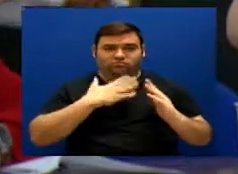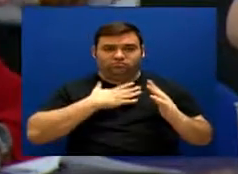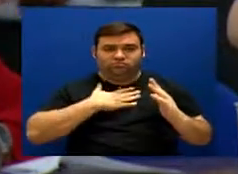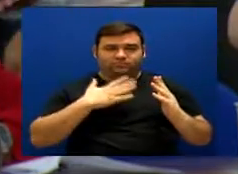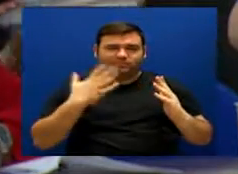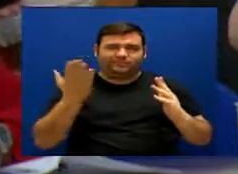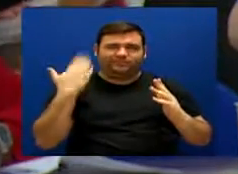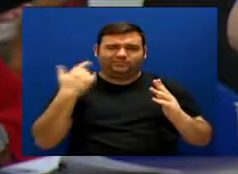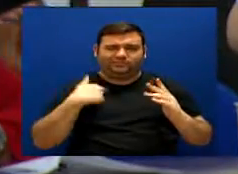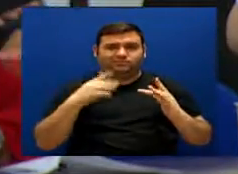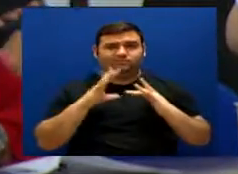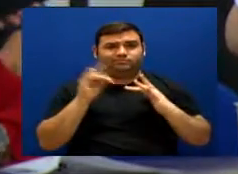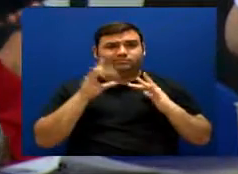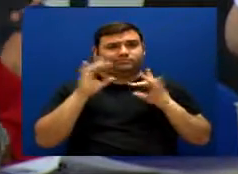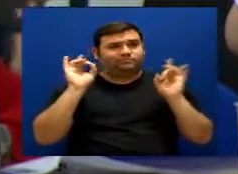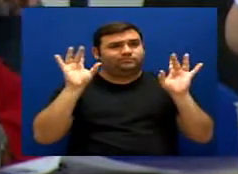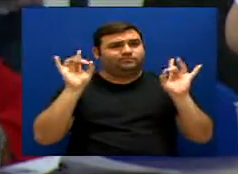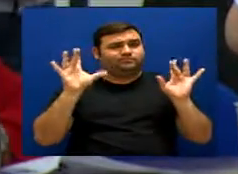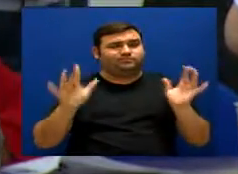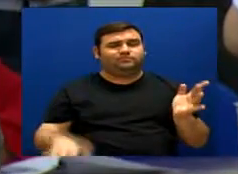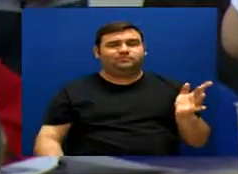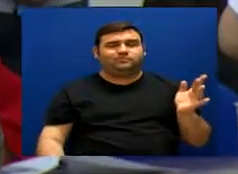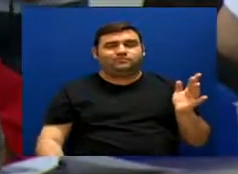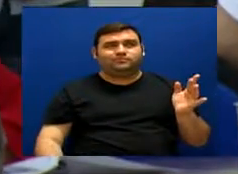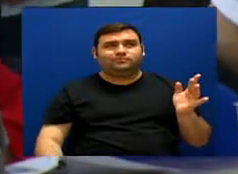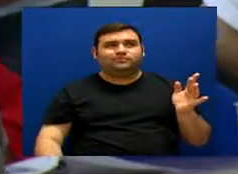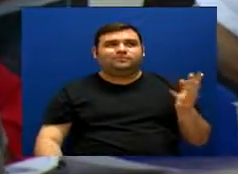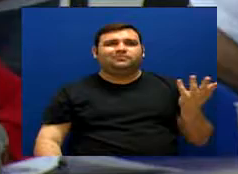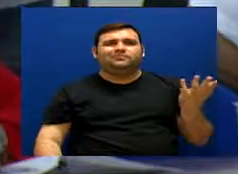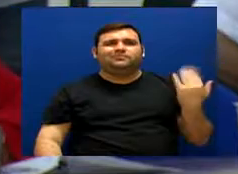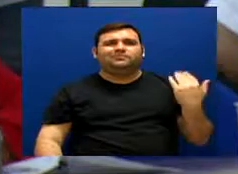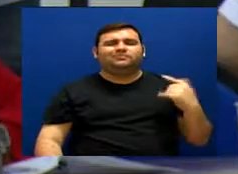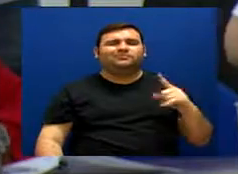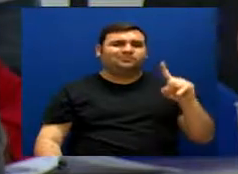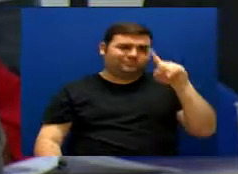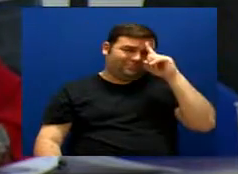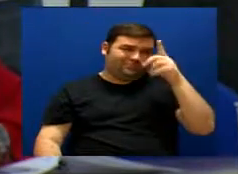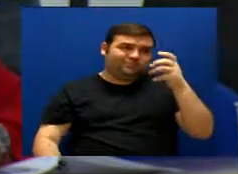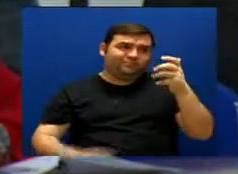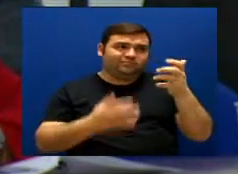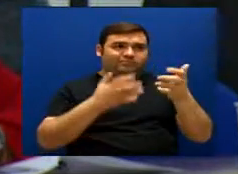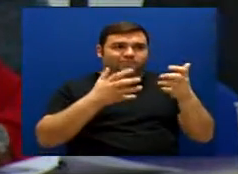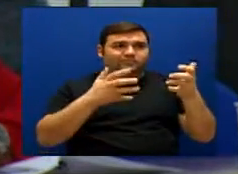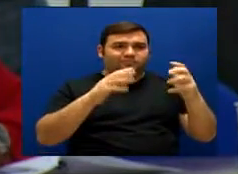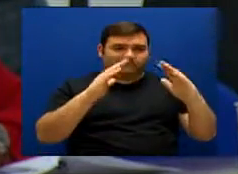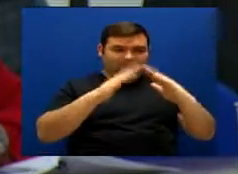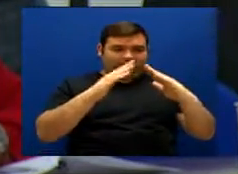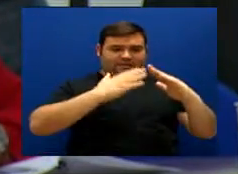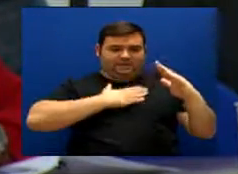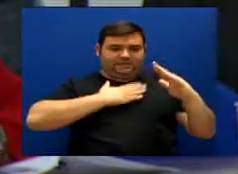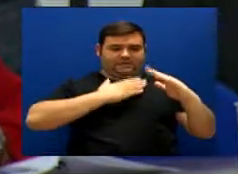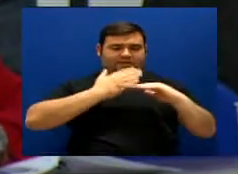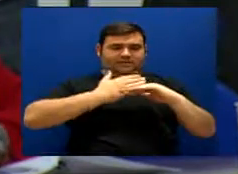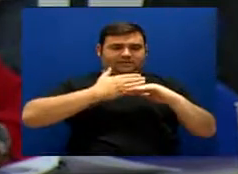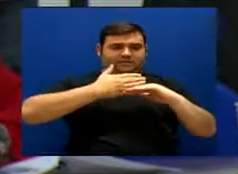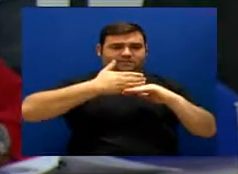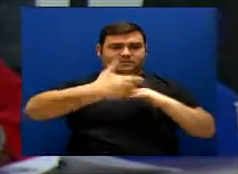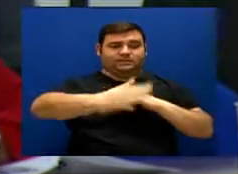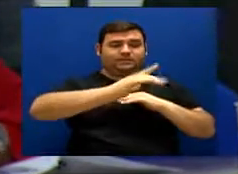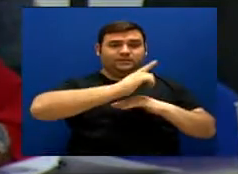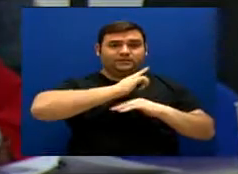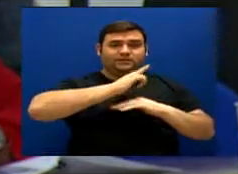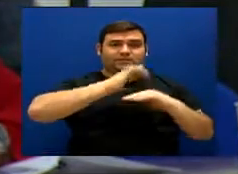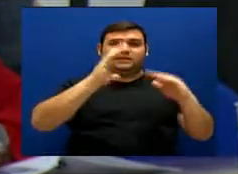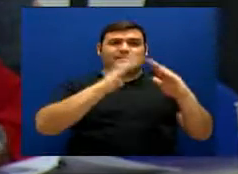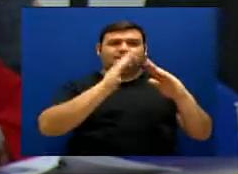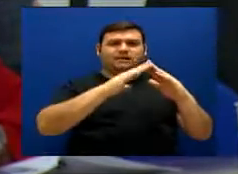eu tive o privilégio. A ideia era fazer, eu fiz uma edícula onde eu moro e deixei um espaço para fazer